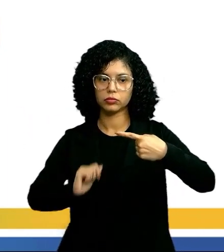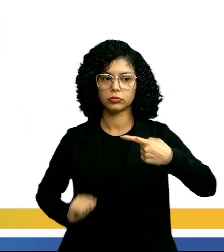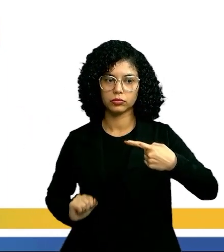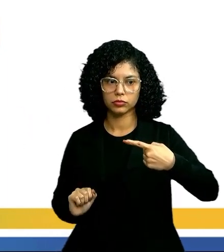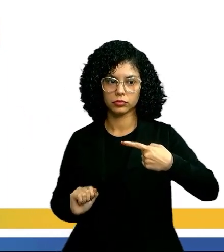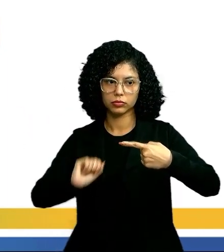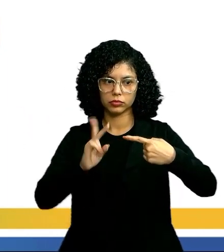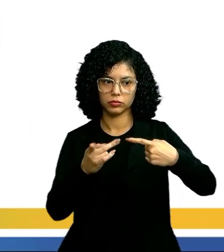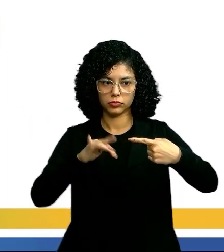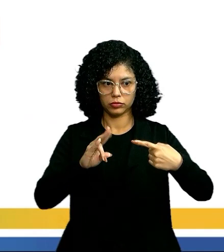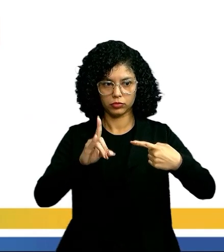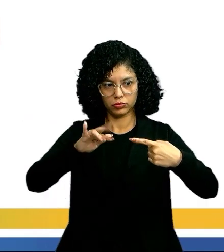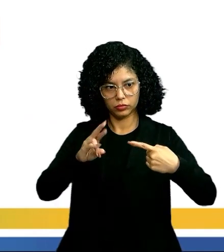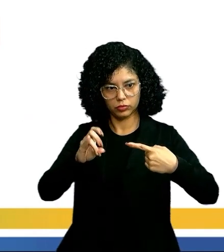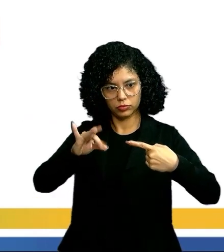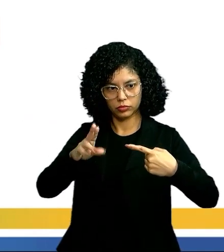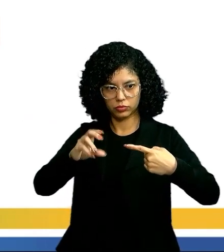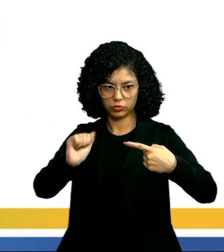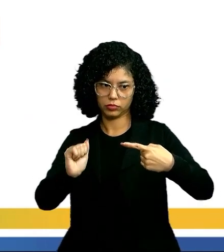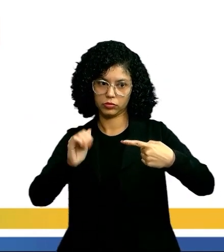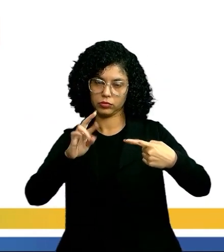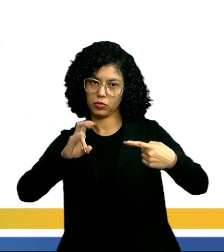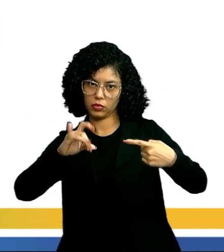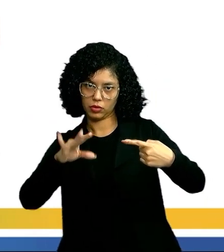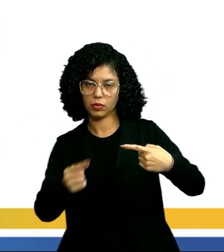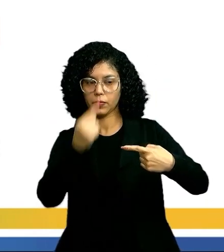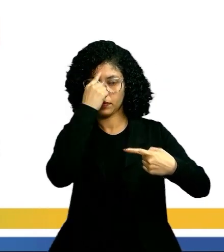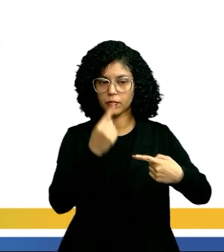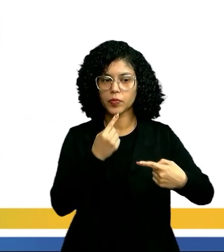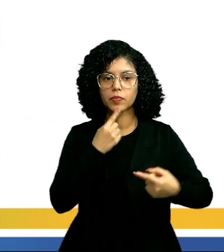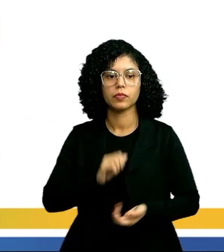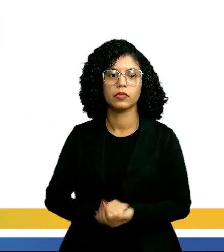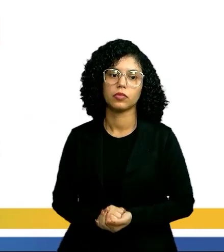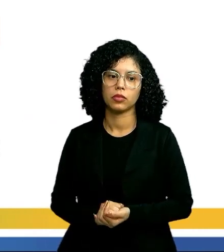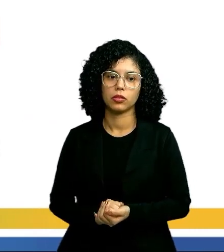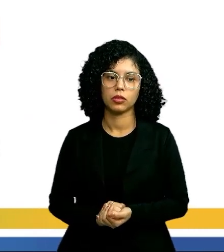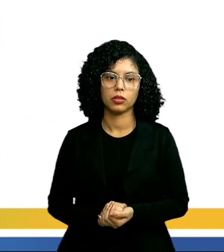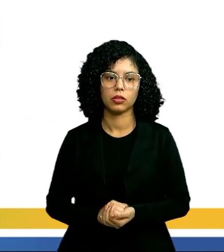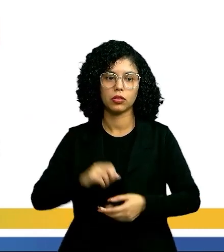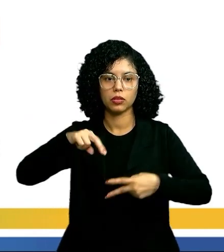o hidrocarboneto aromático, que é o que está antes da seta,